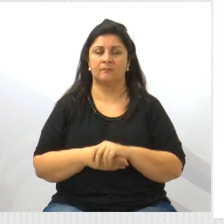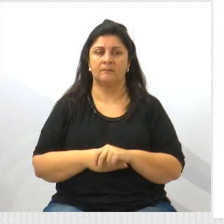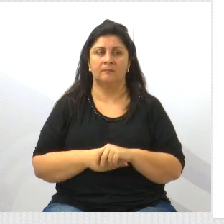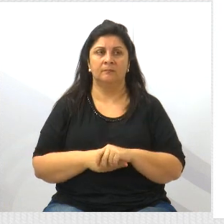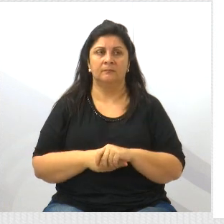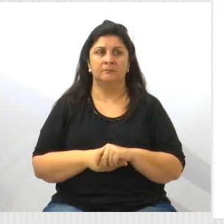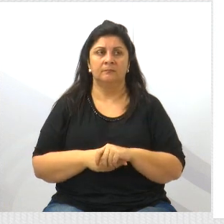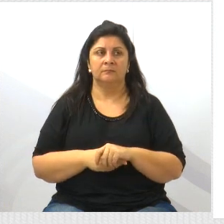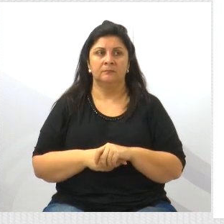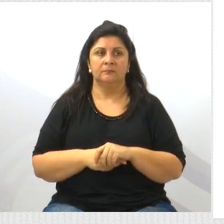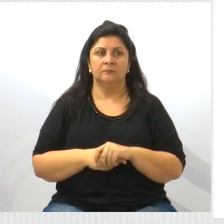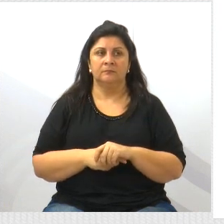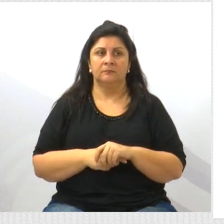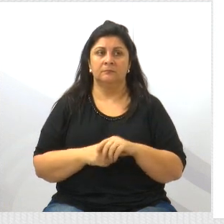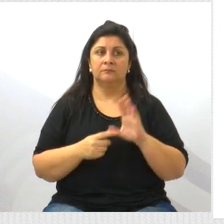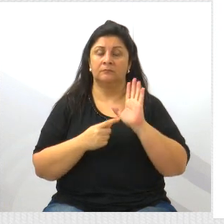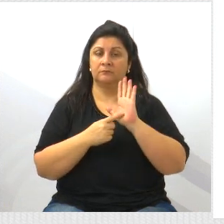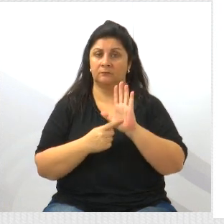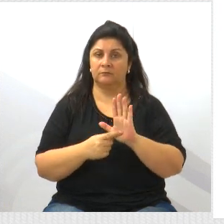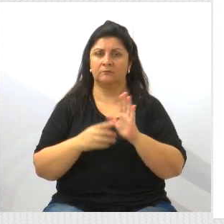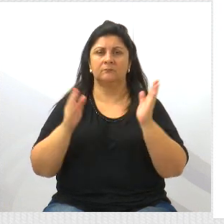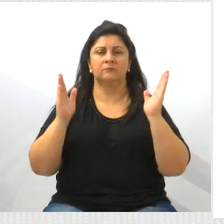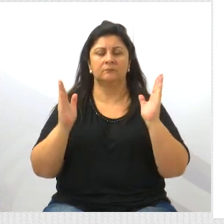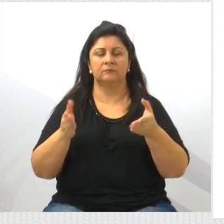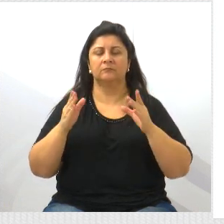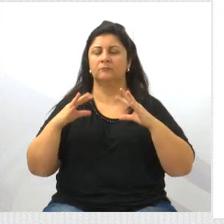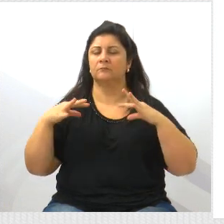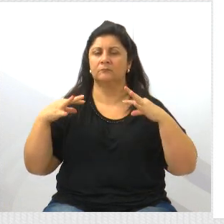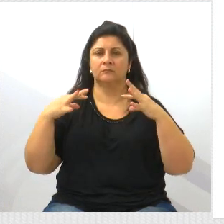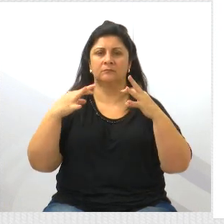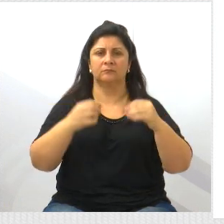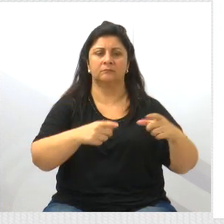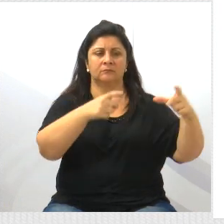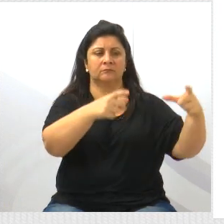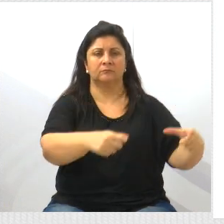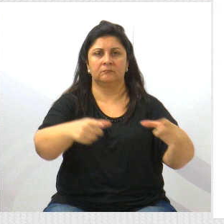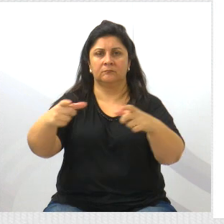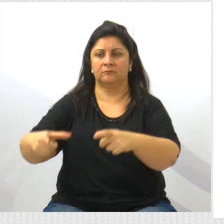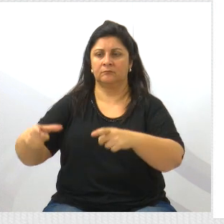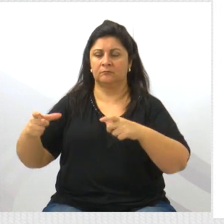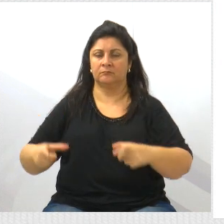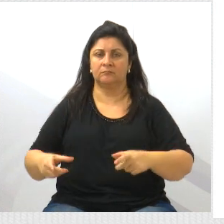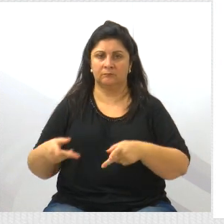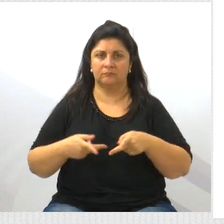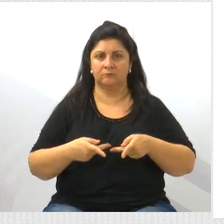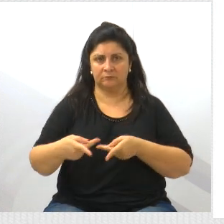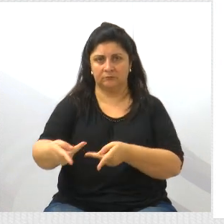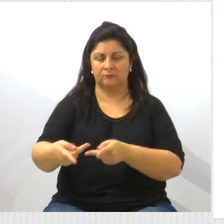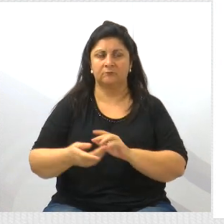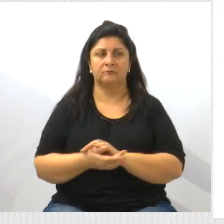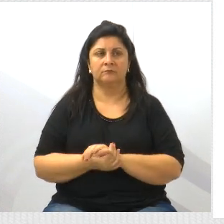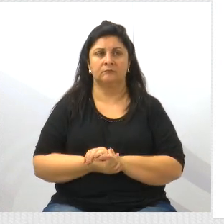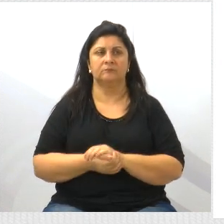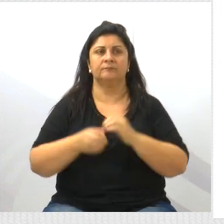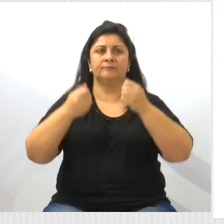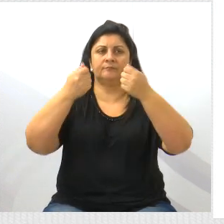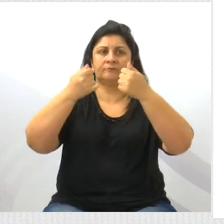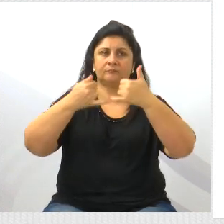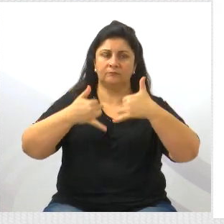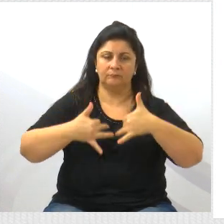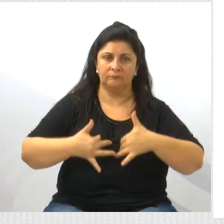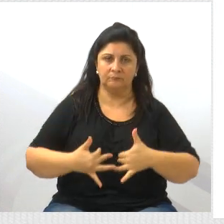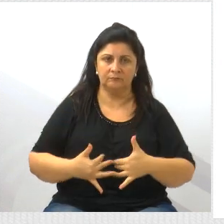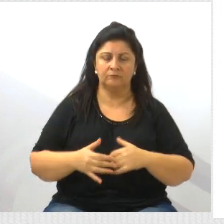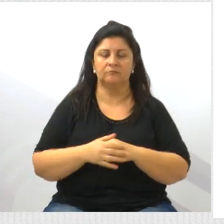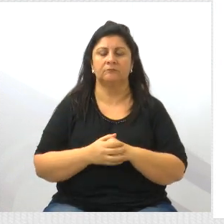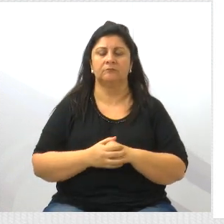essa apresentação ela foi passada para todos aqueles lugares que nós visitamos, nós explicamos,